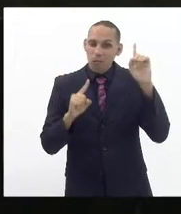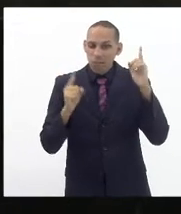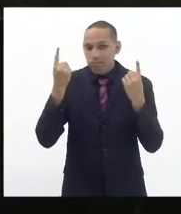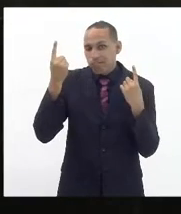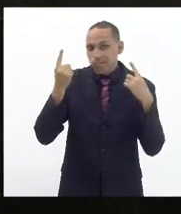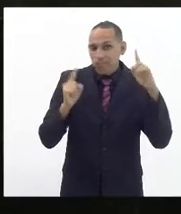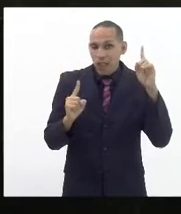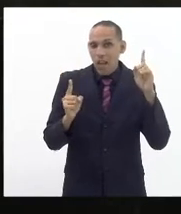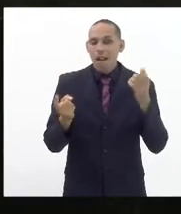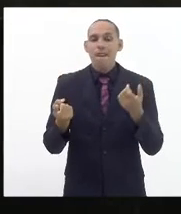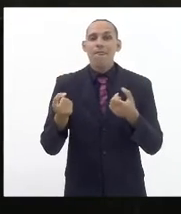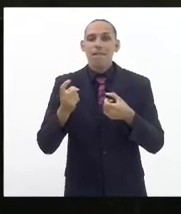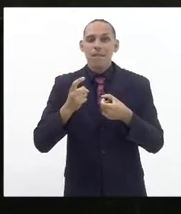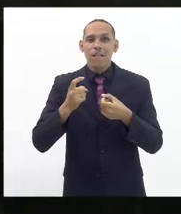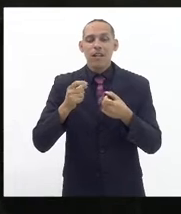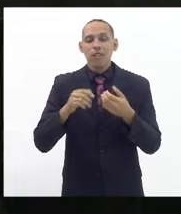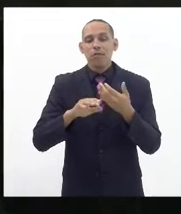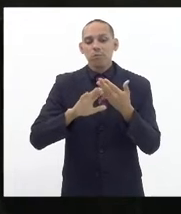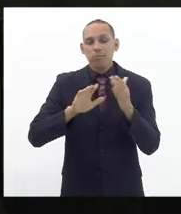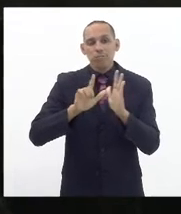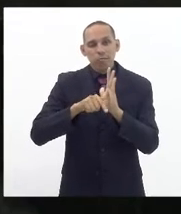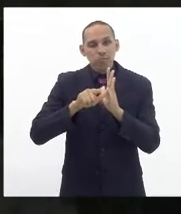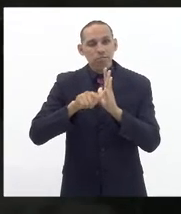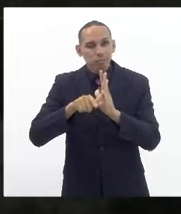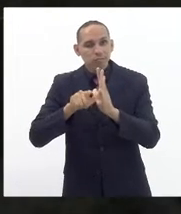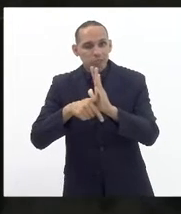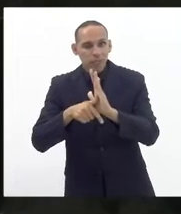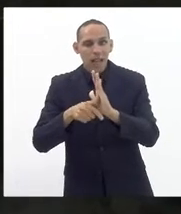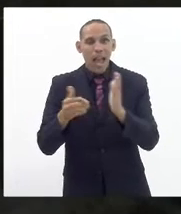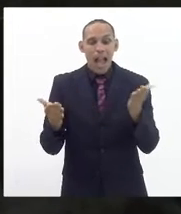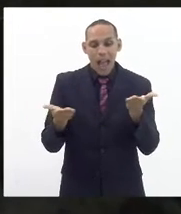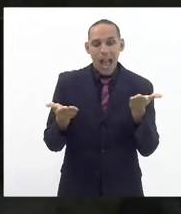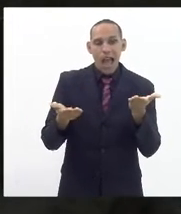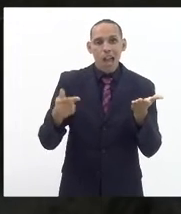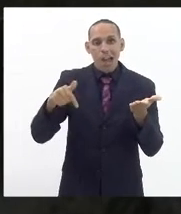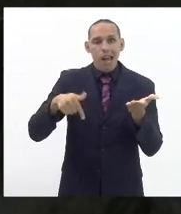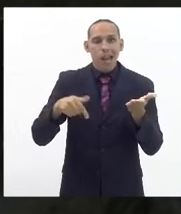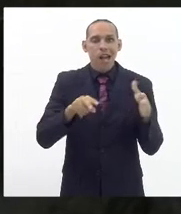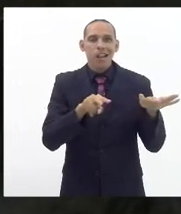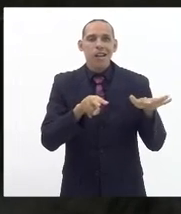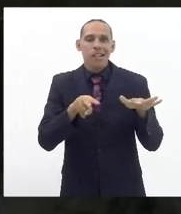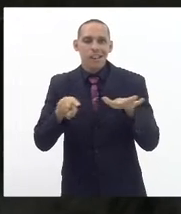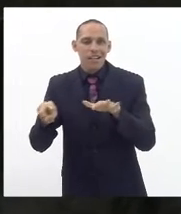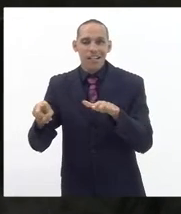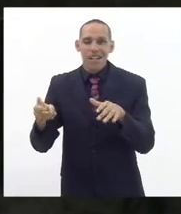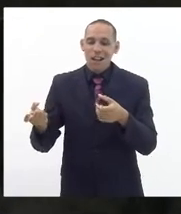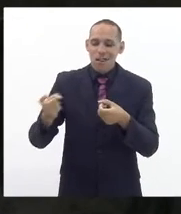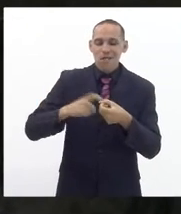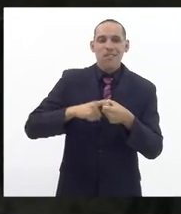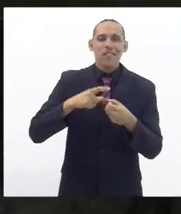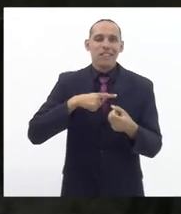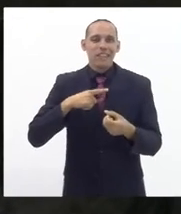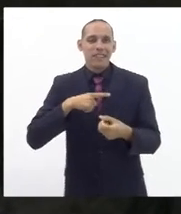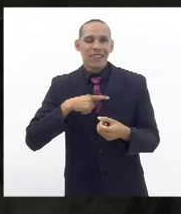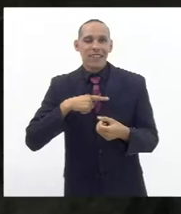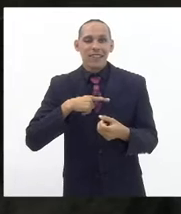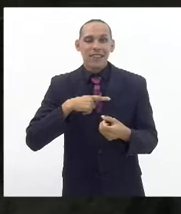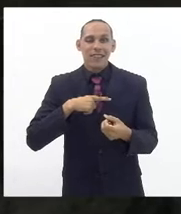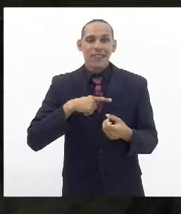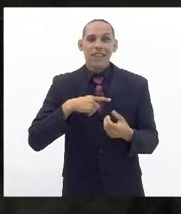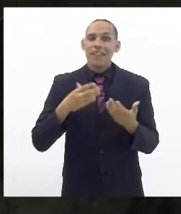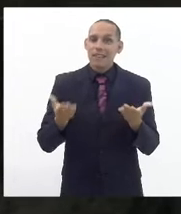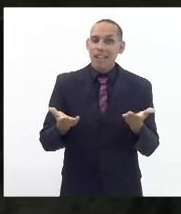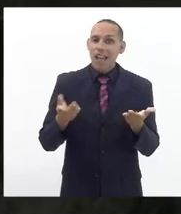do nosso estado adiado desse ano, e agora essa semana irá acontecer, e parte desse acontecimento é